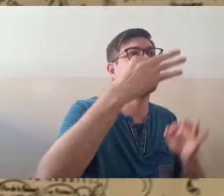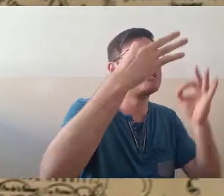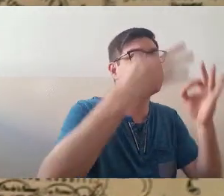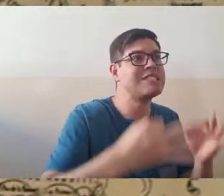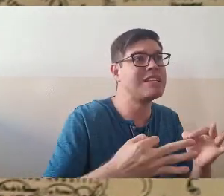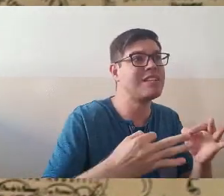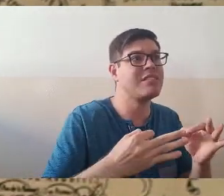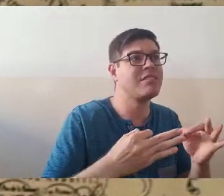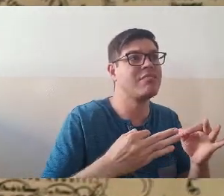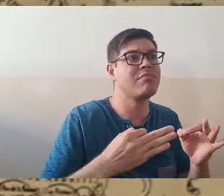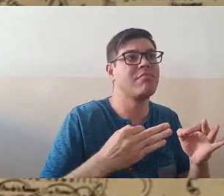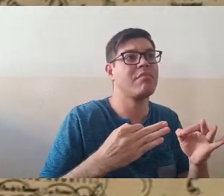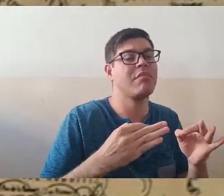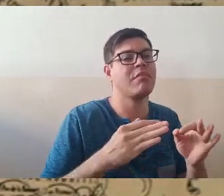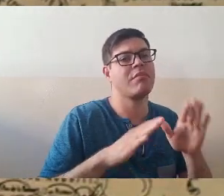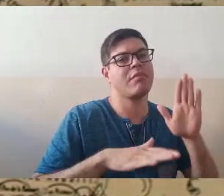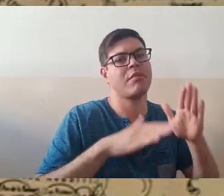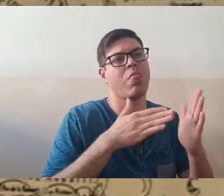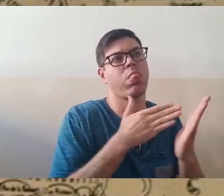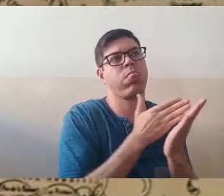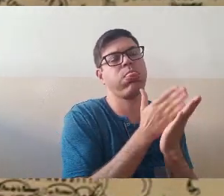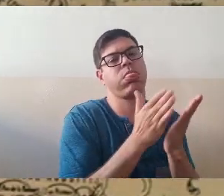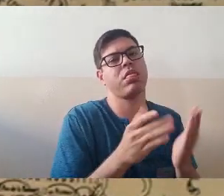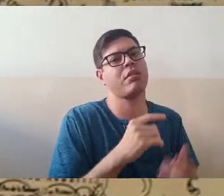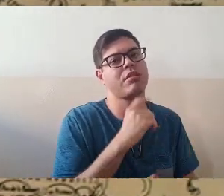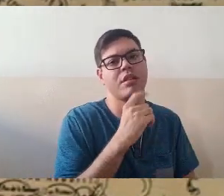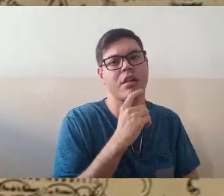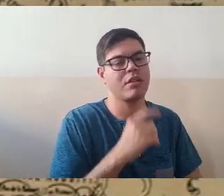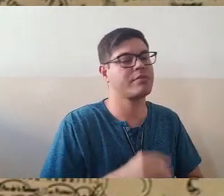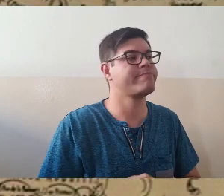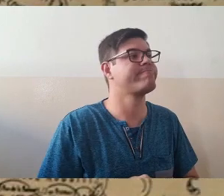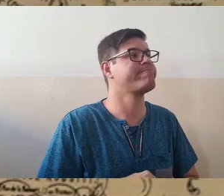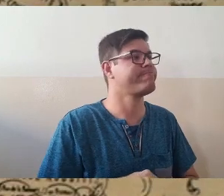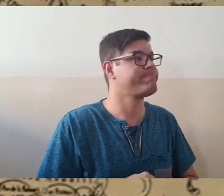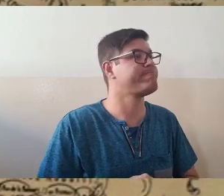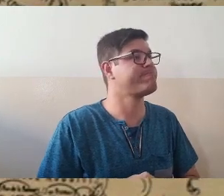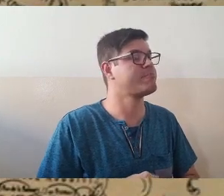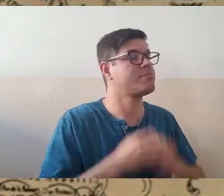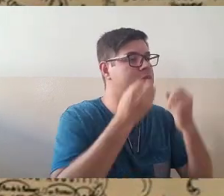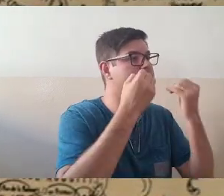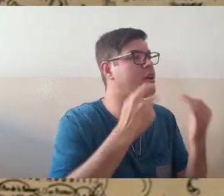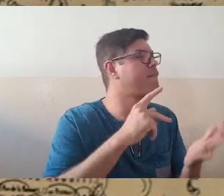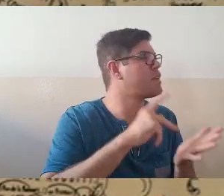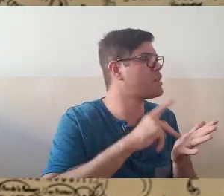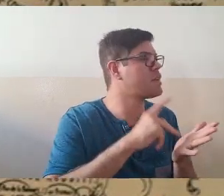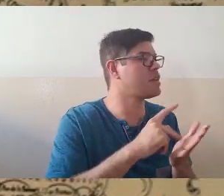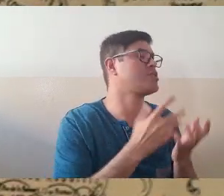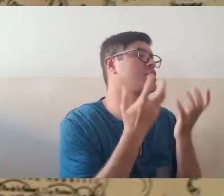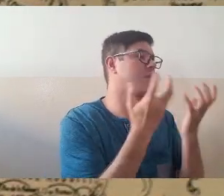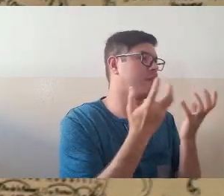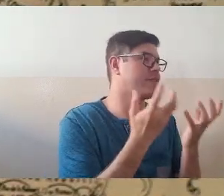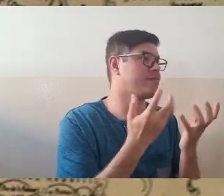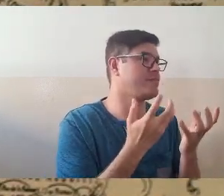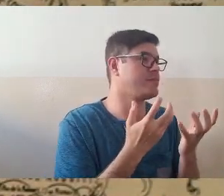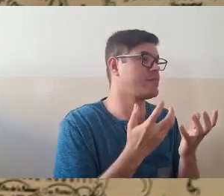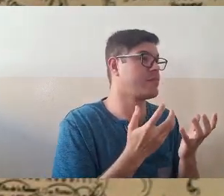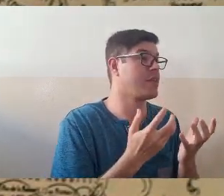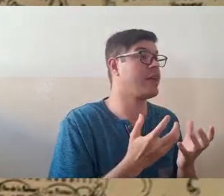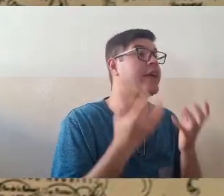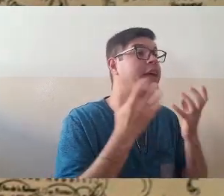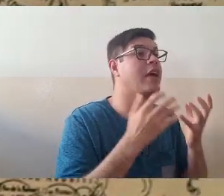aqui não tem enrolação, a gente fala a verdade. Tem que falar. Gostaria muito que os nossos